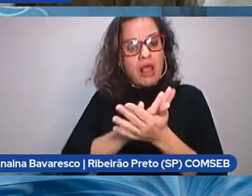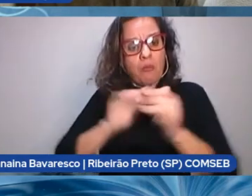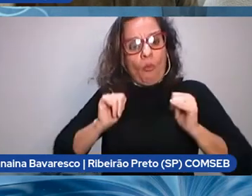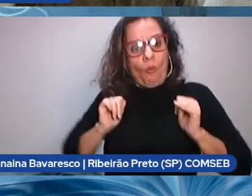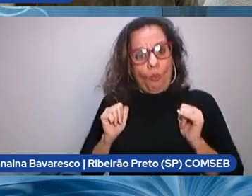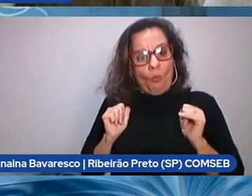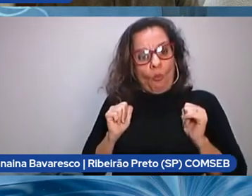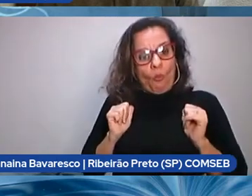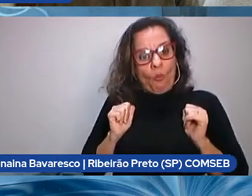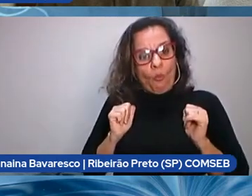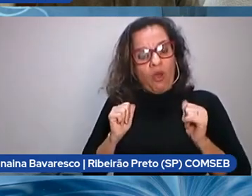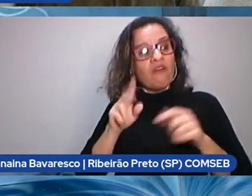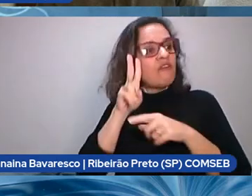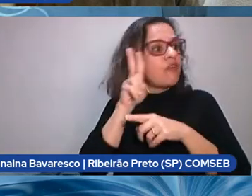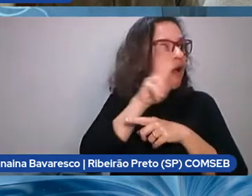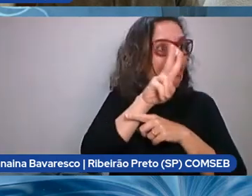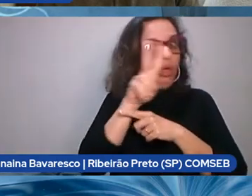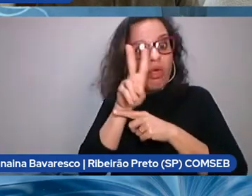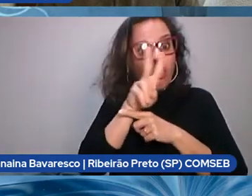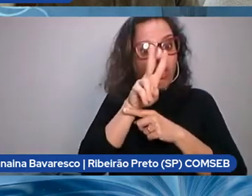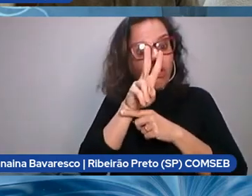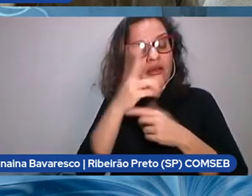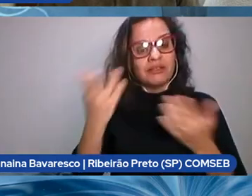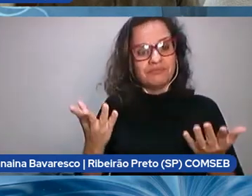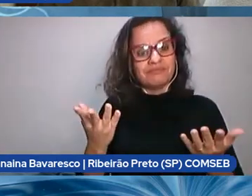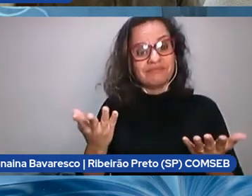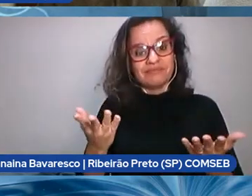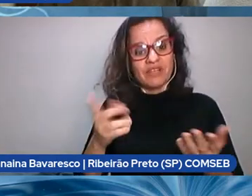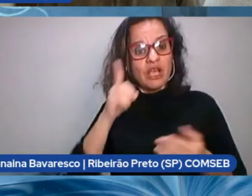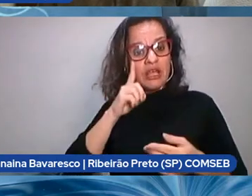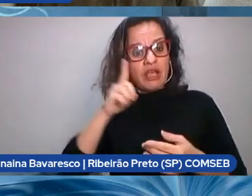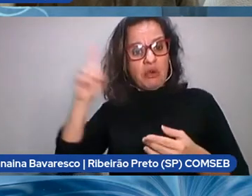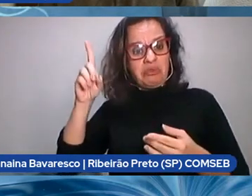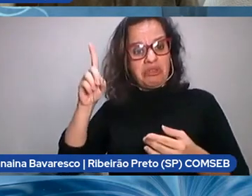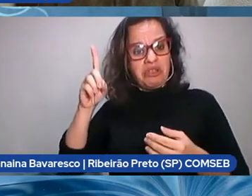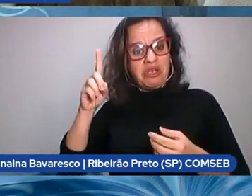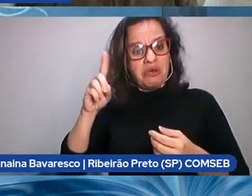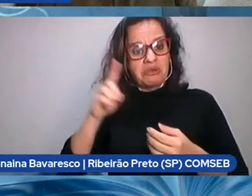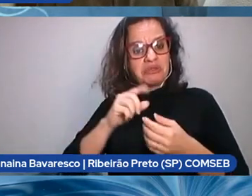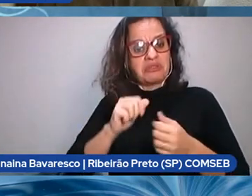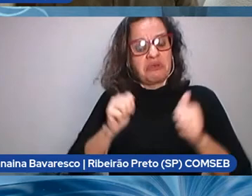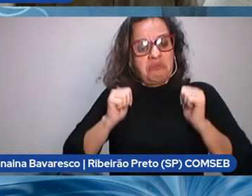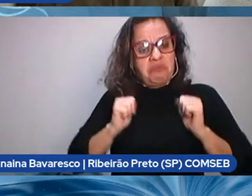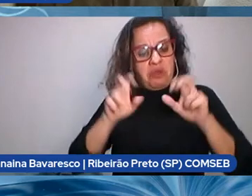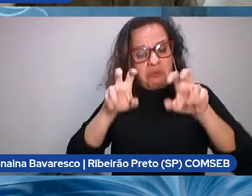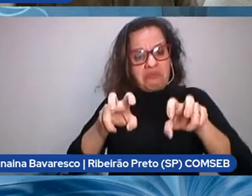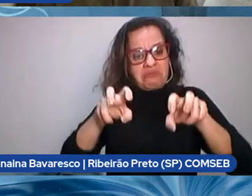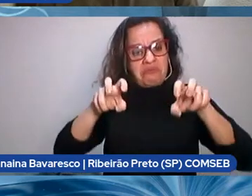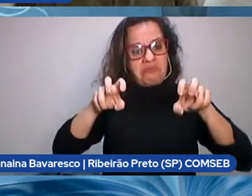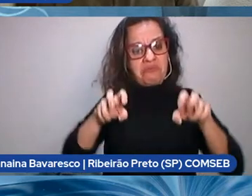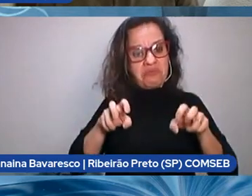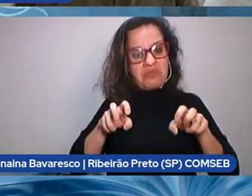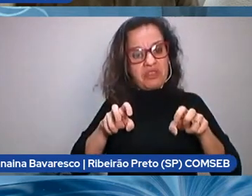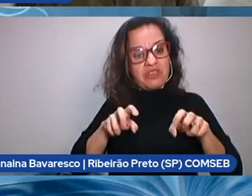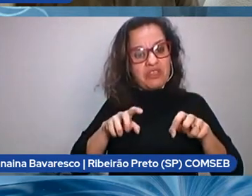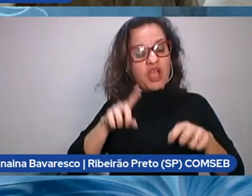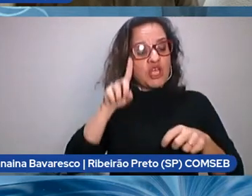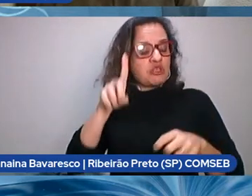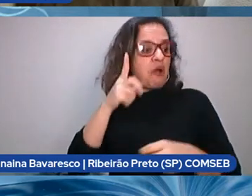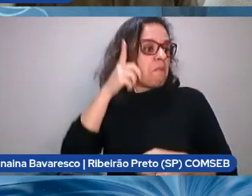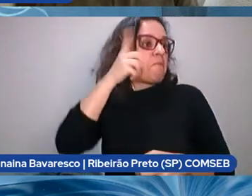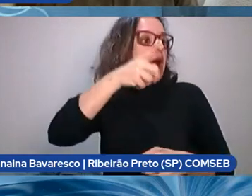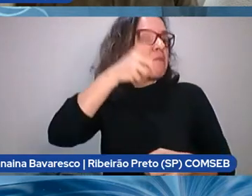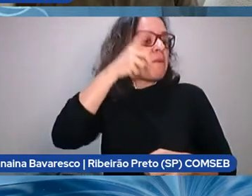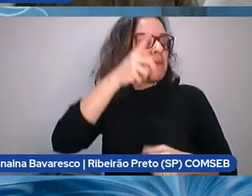ficar vigiando só as criaturas. Então, ele é um Deus ocioso, sentado num trono, dando ordem como rei, punindo seus